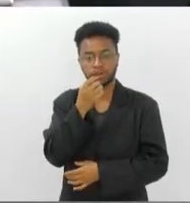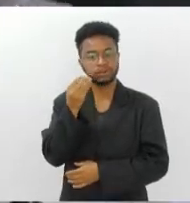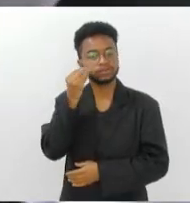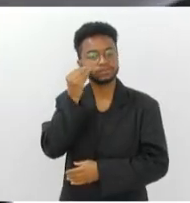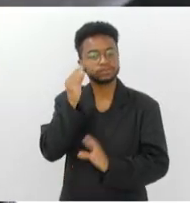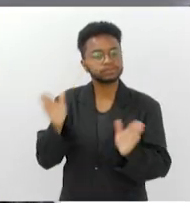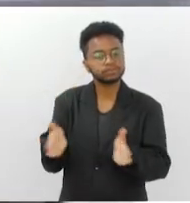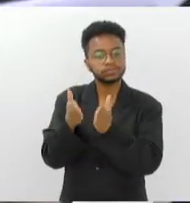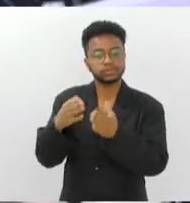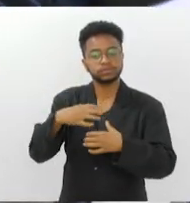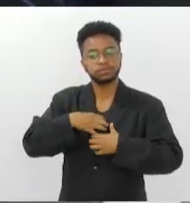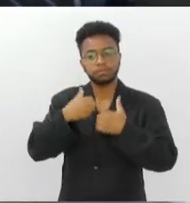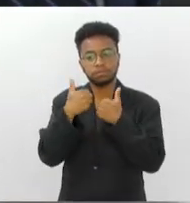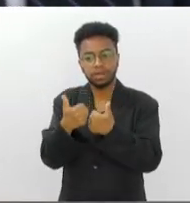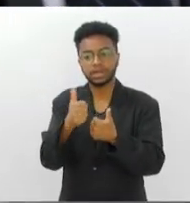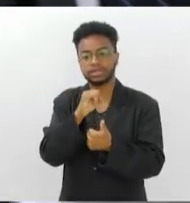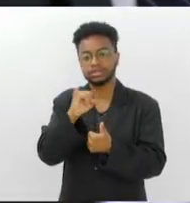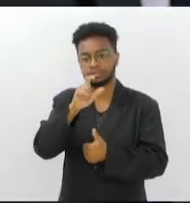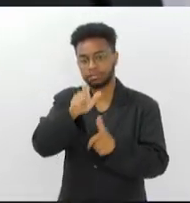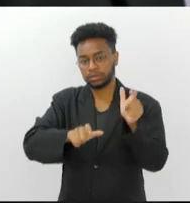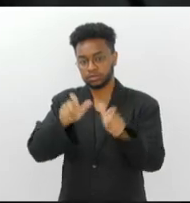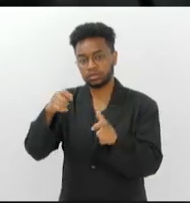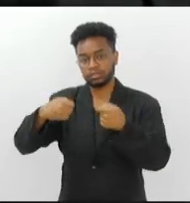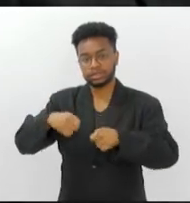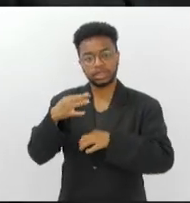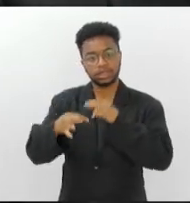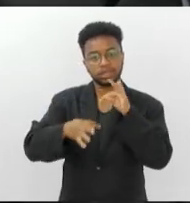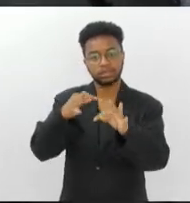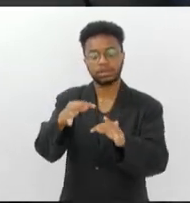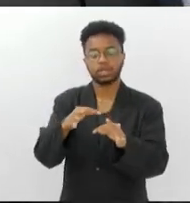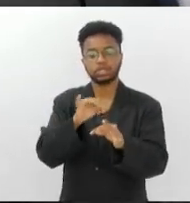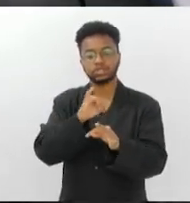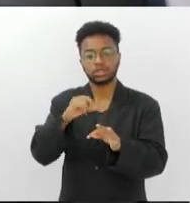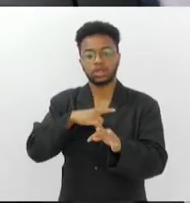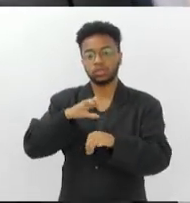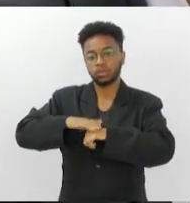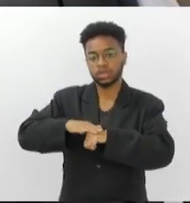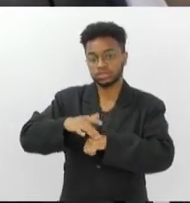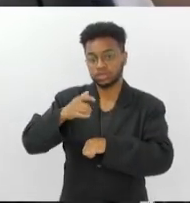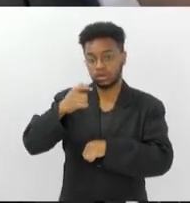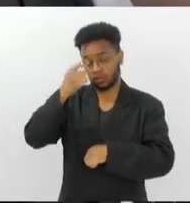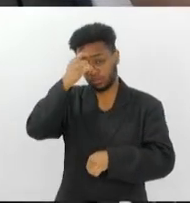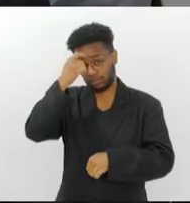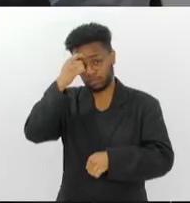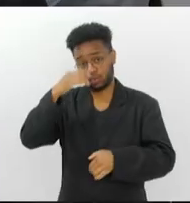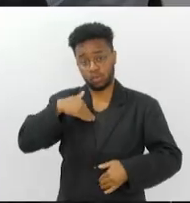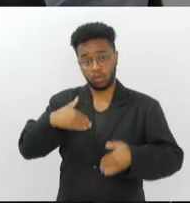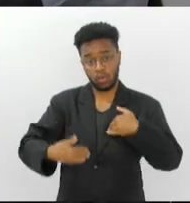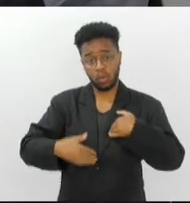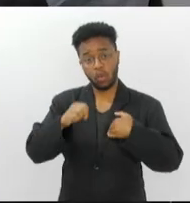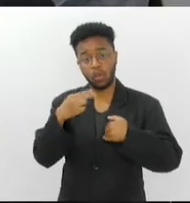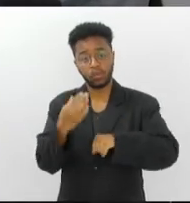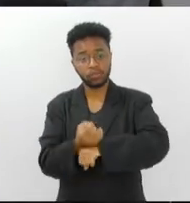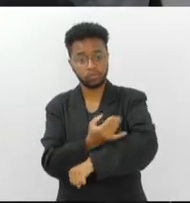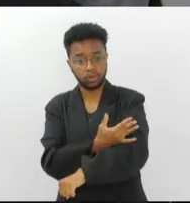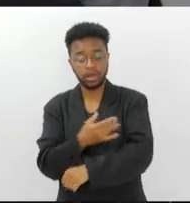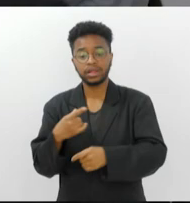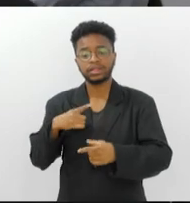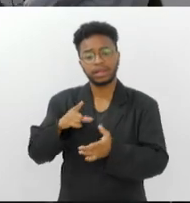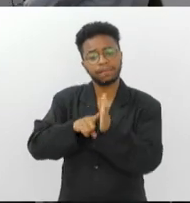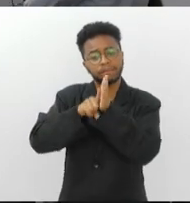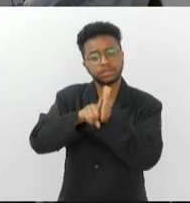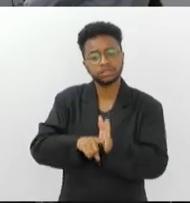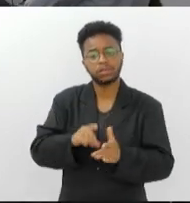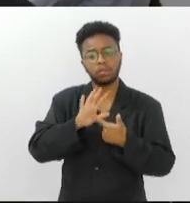dos pacientes que necessitam de tratamento para doenças físicas, mentais ou emocionais. Há estudos que mostram que já na